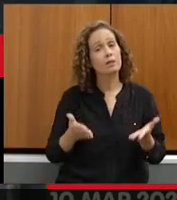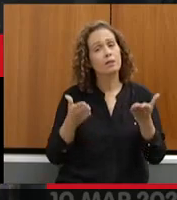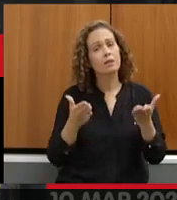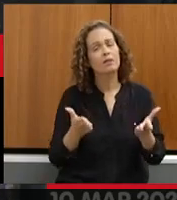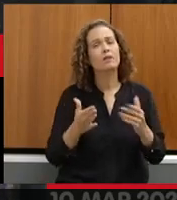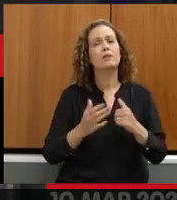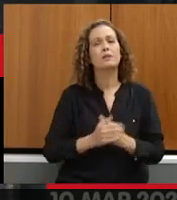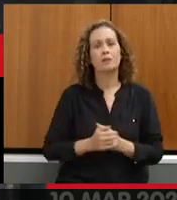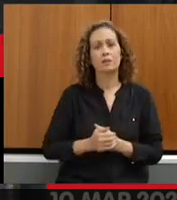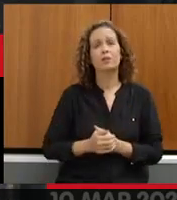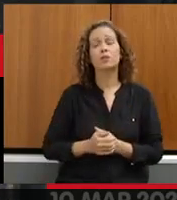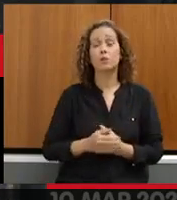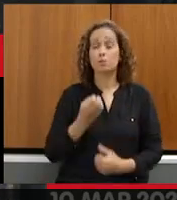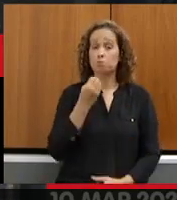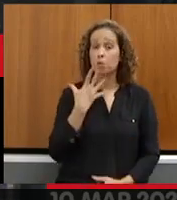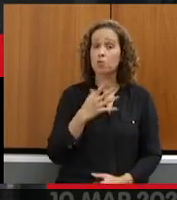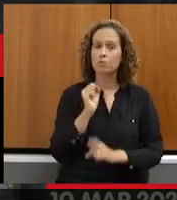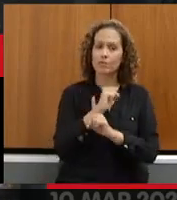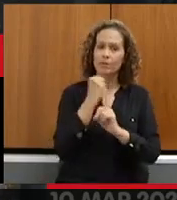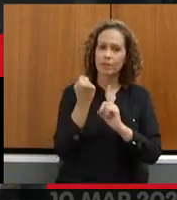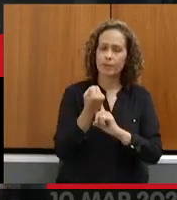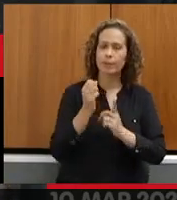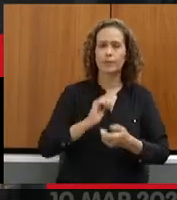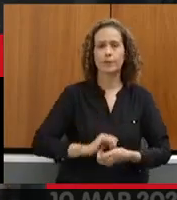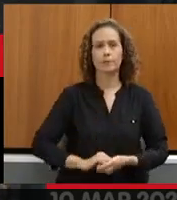sem sombra de dúvida um legado sociedade